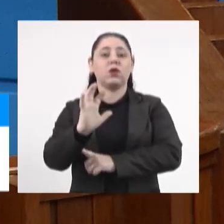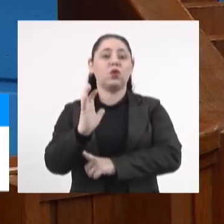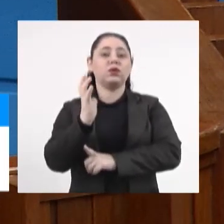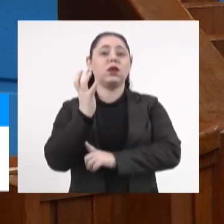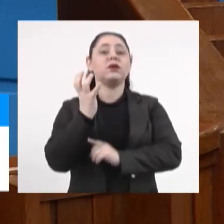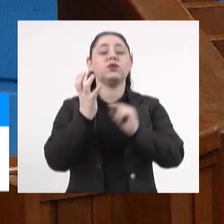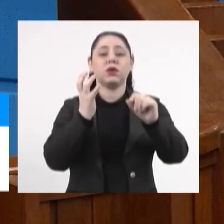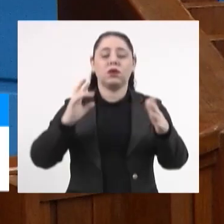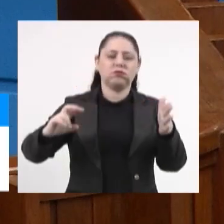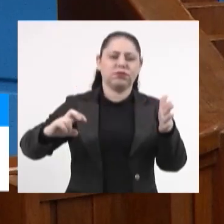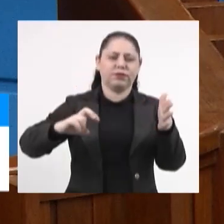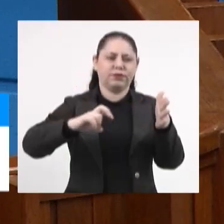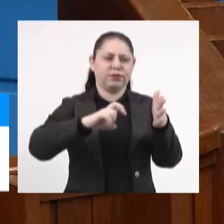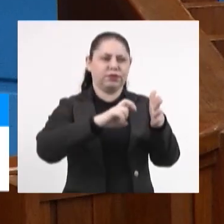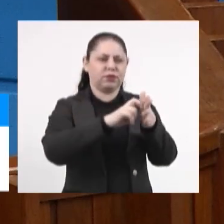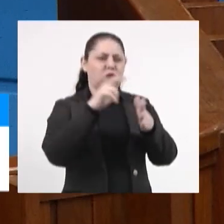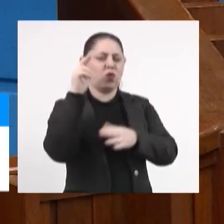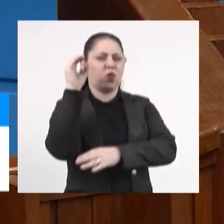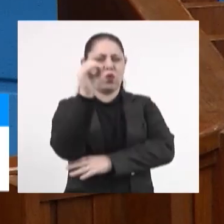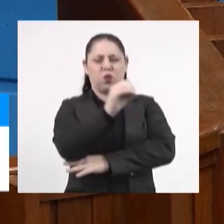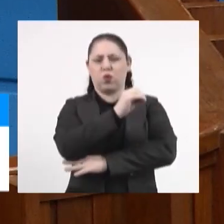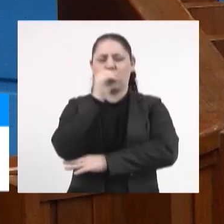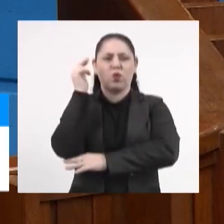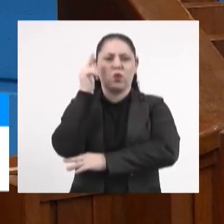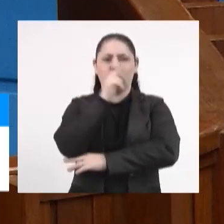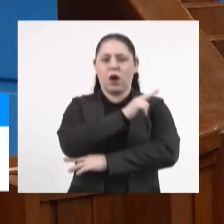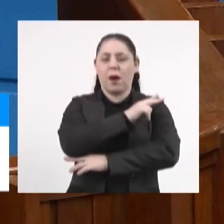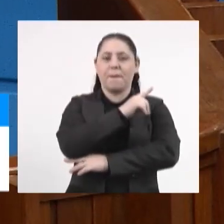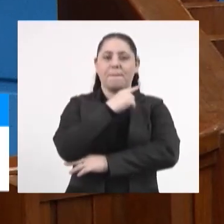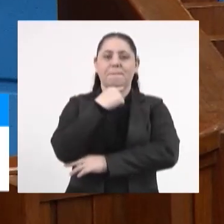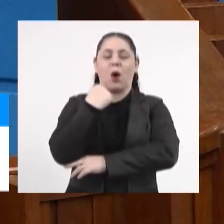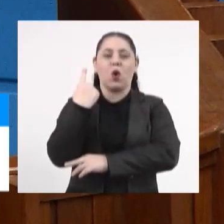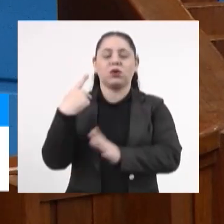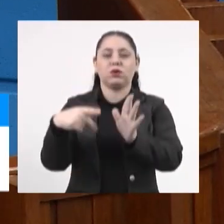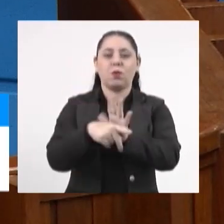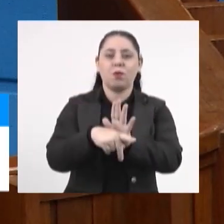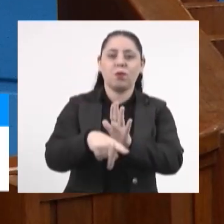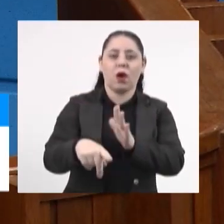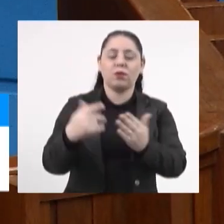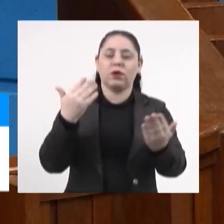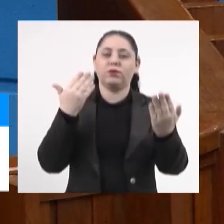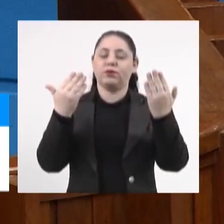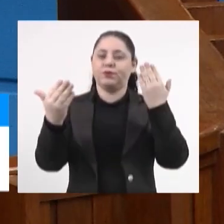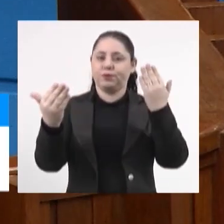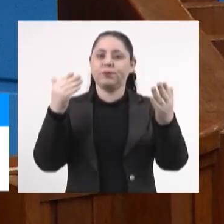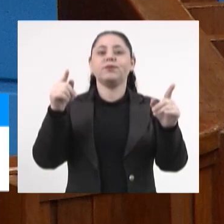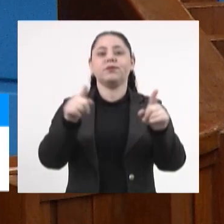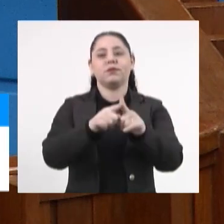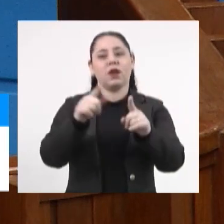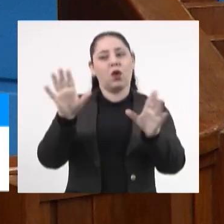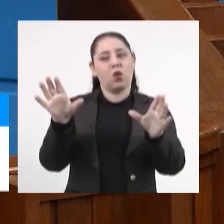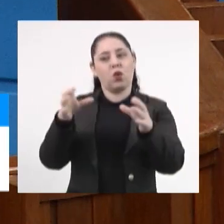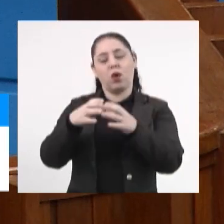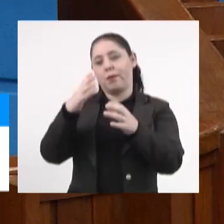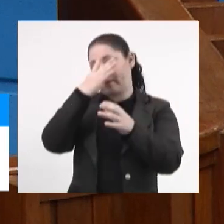ocasionar acidentes graves com danos físicos, morais e psicológicos aos